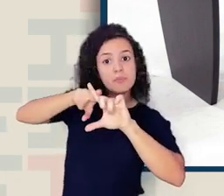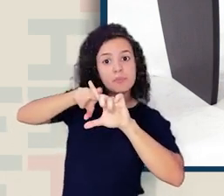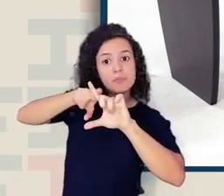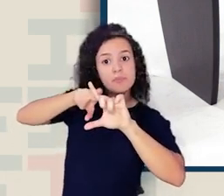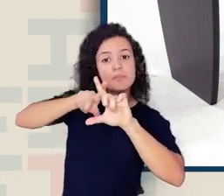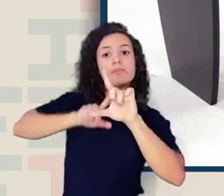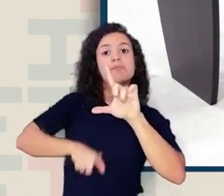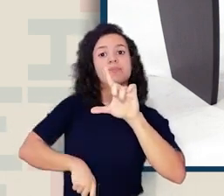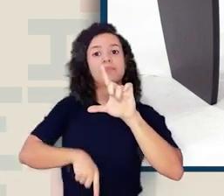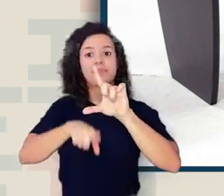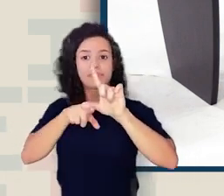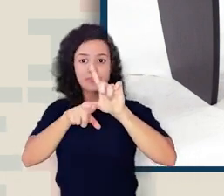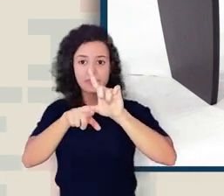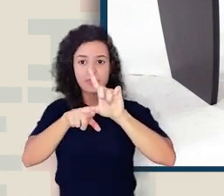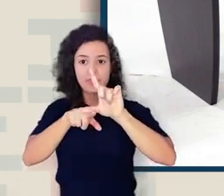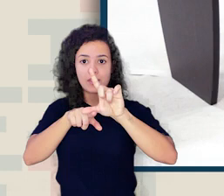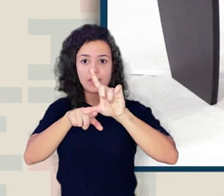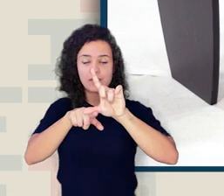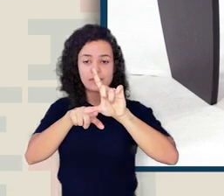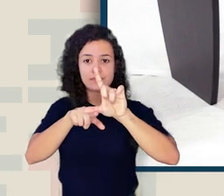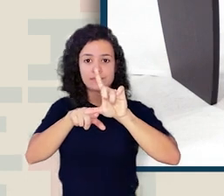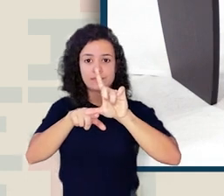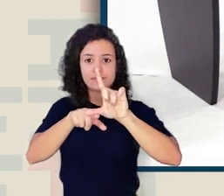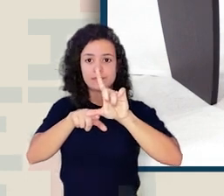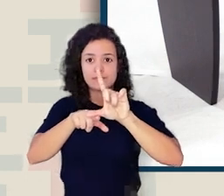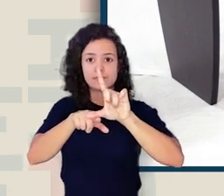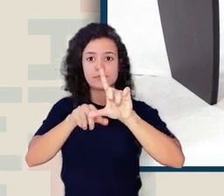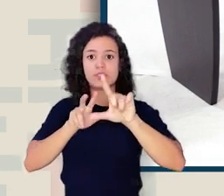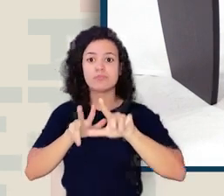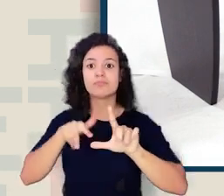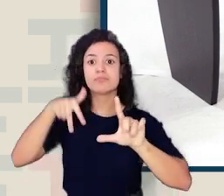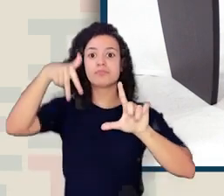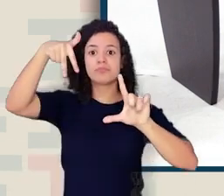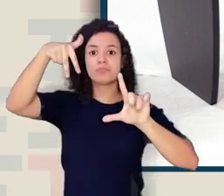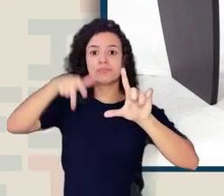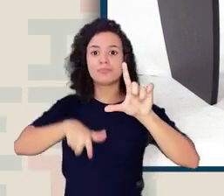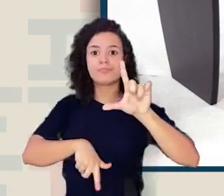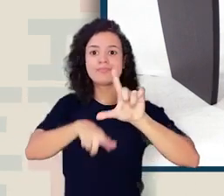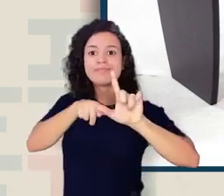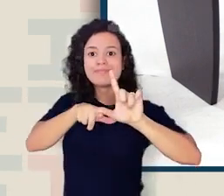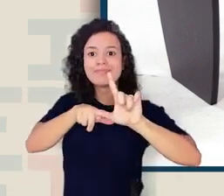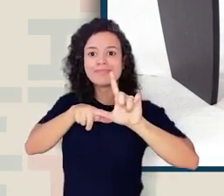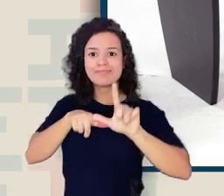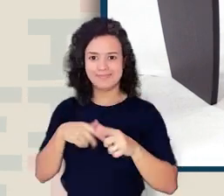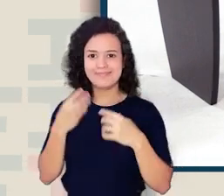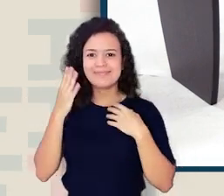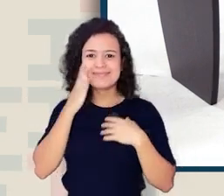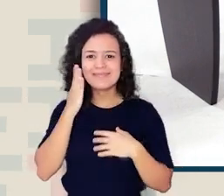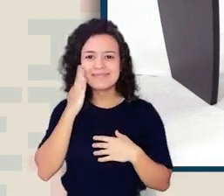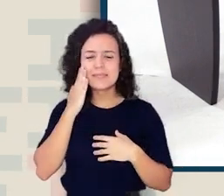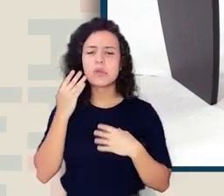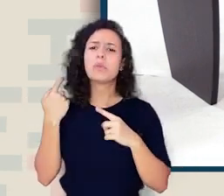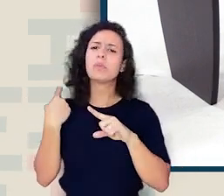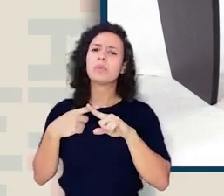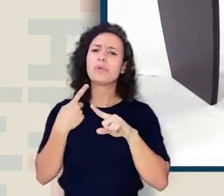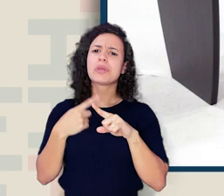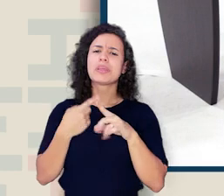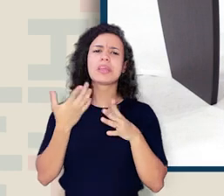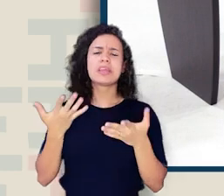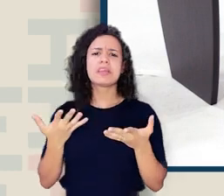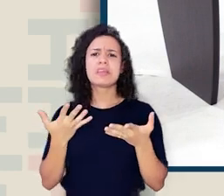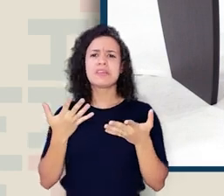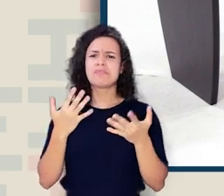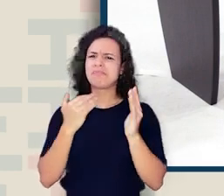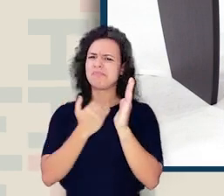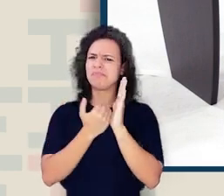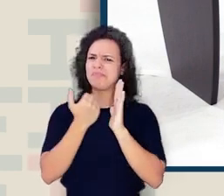fechado e meu toque aberto quando eu levanto o meu corpo. E por que eu estou trazendo um